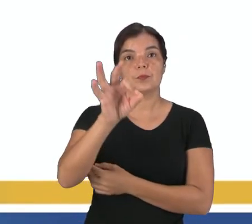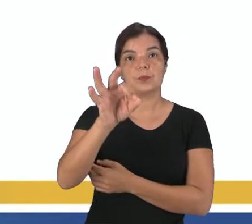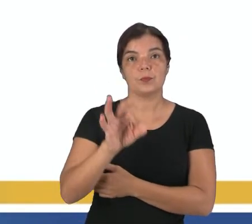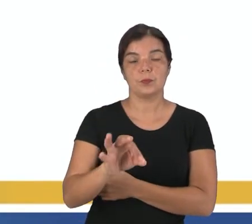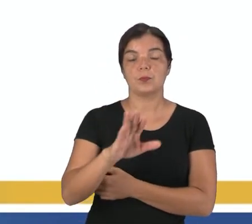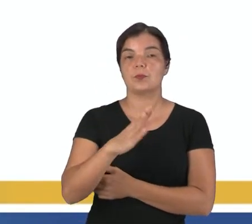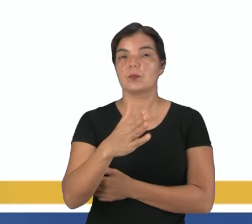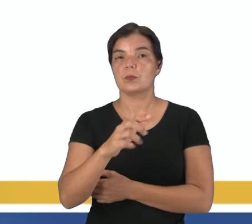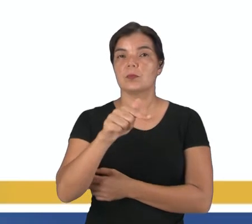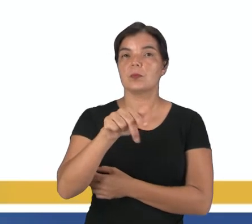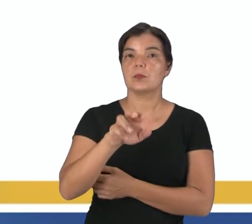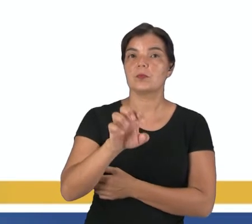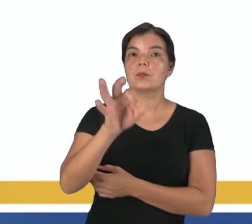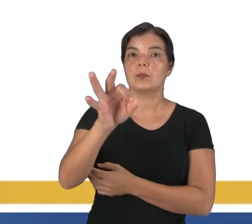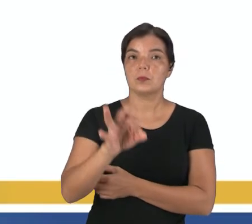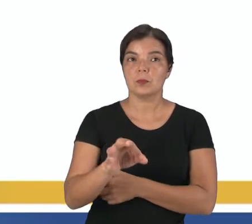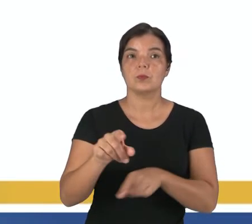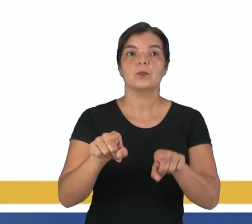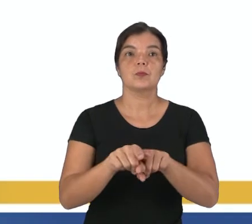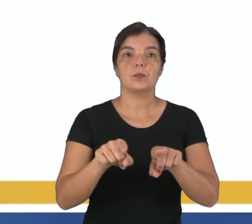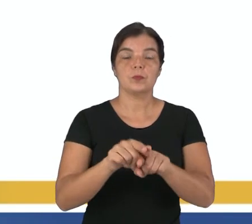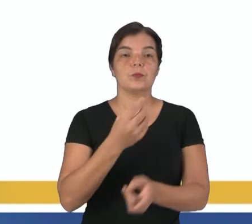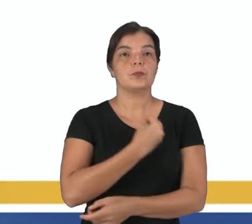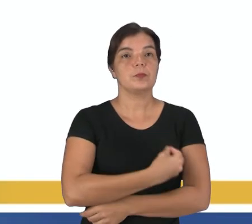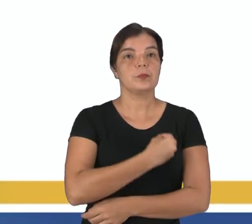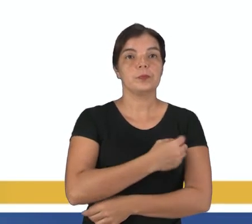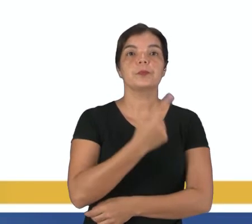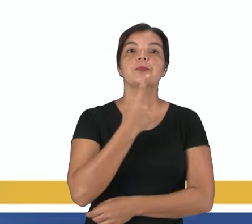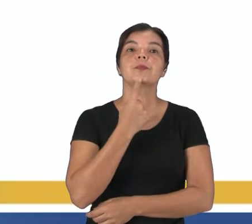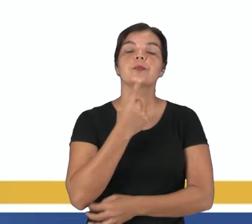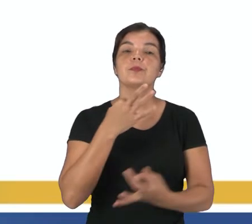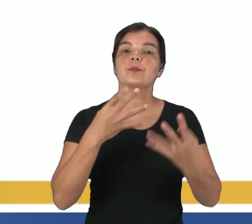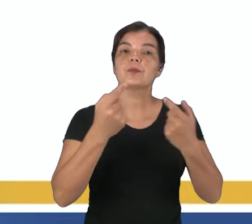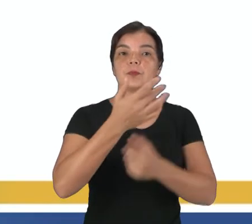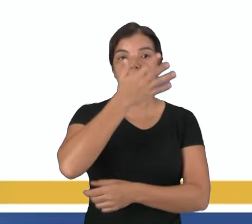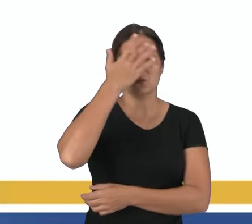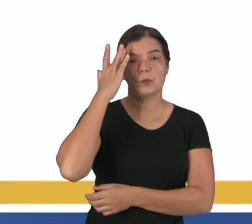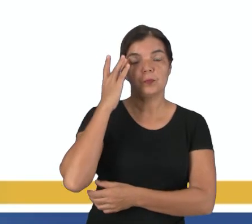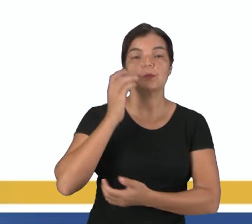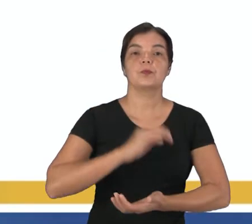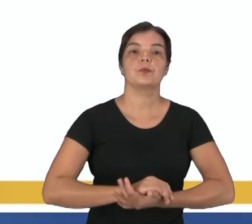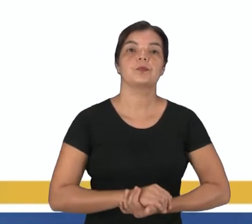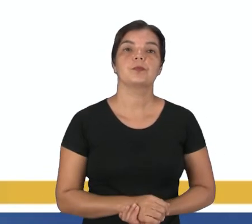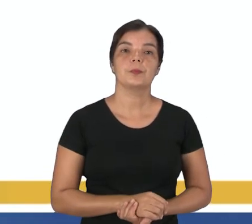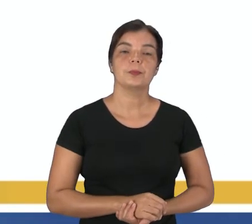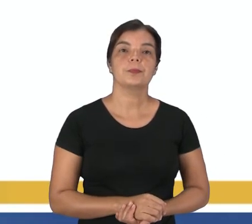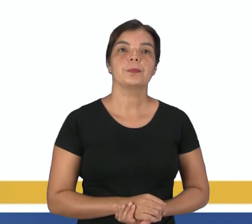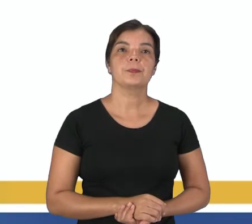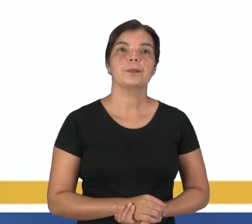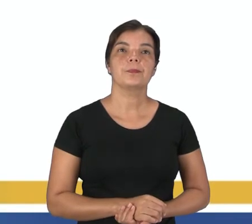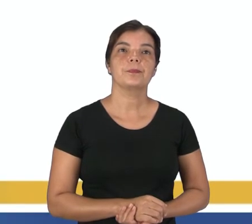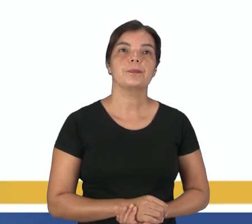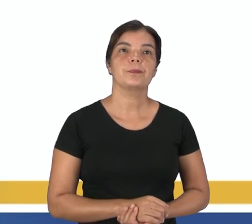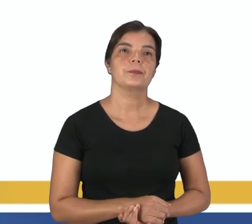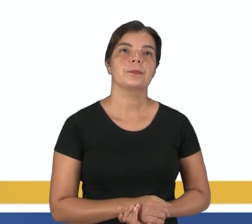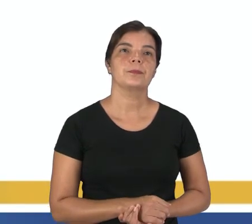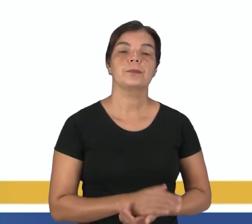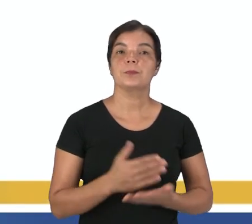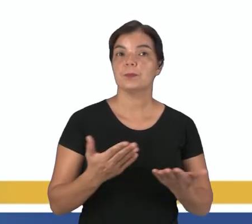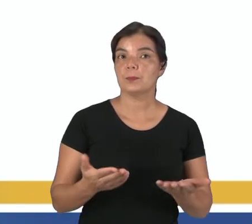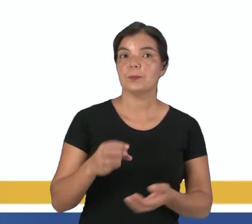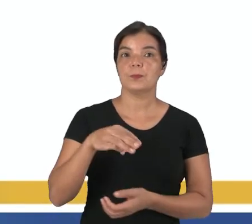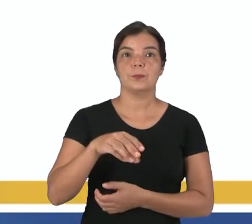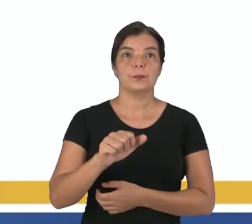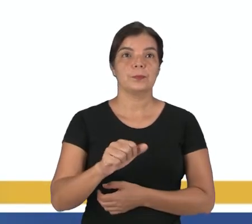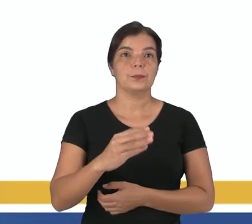de 65 a 70%, 75% de todos os linfócitos presentes no sangue de uma pessoa.